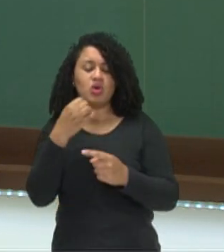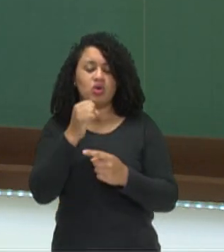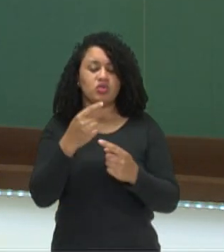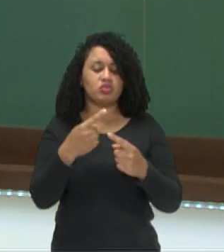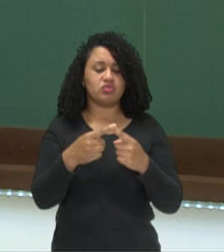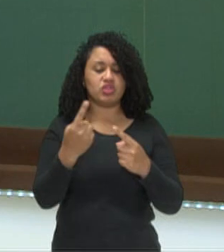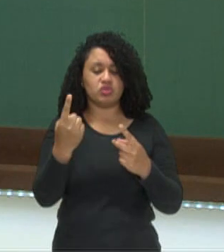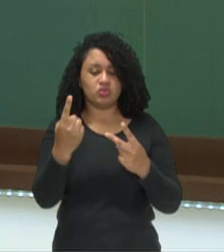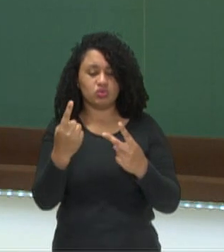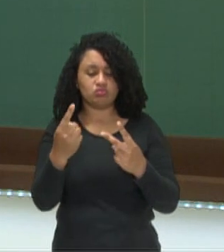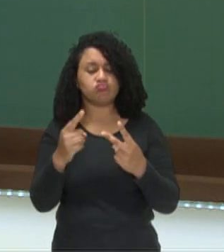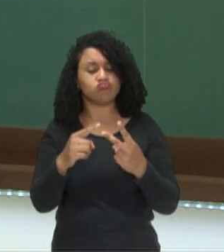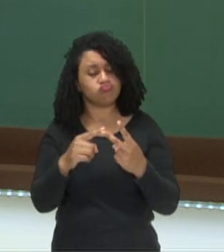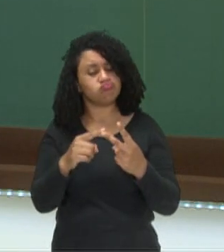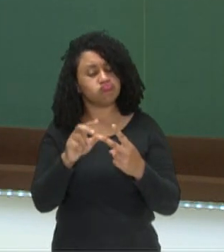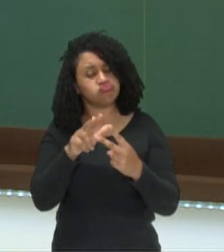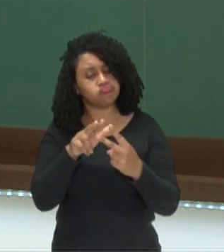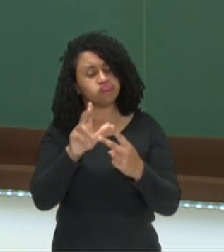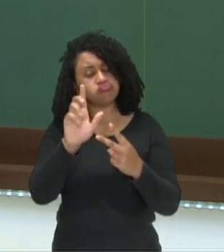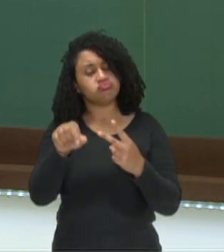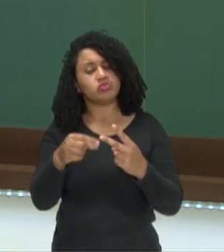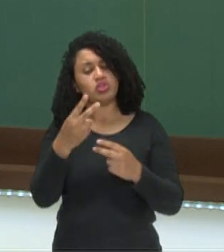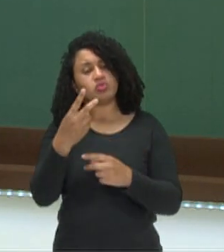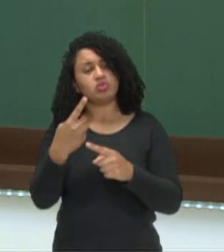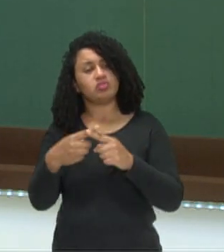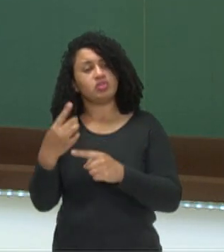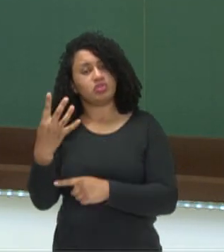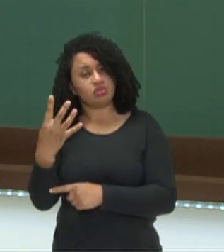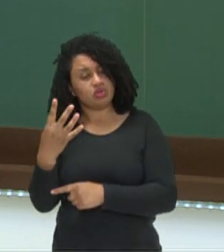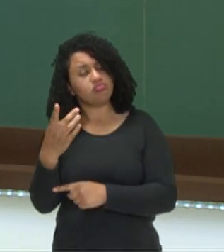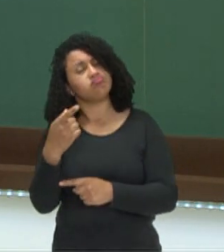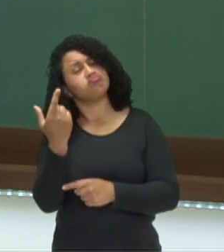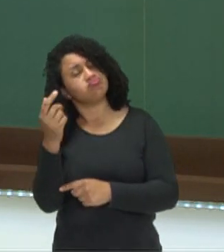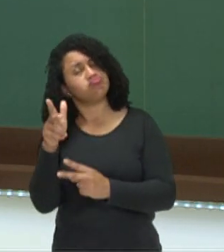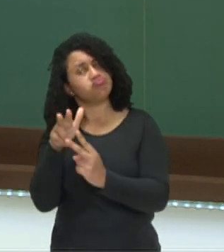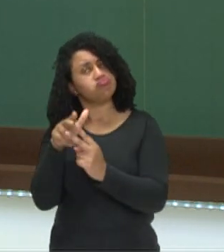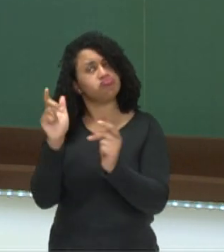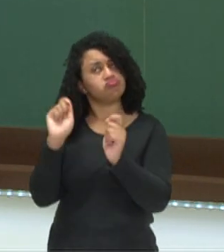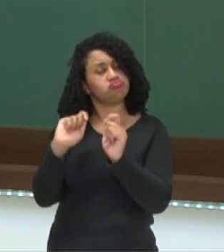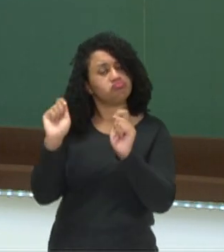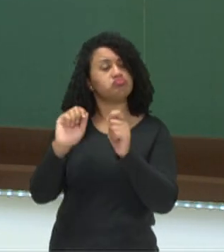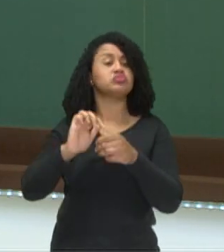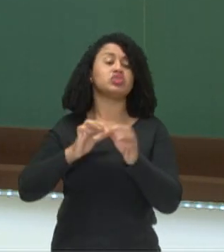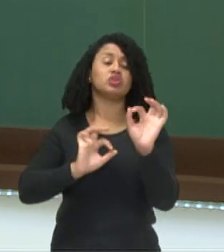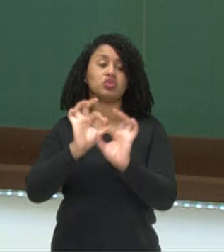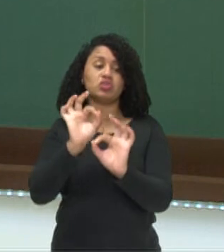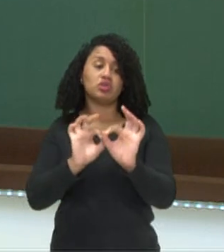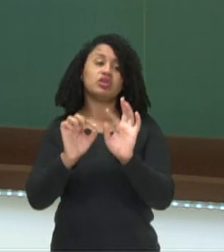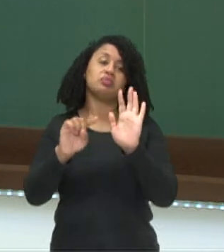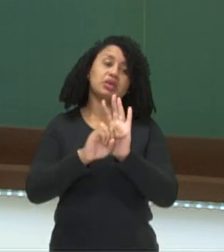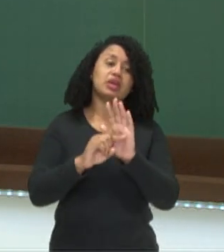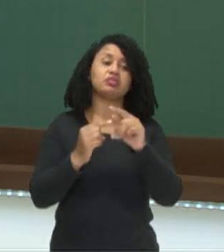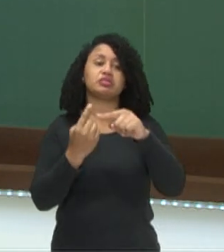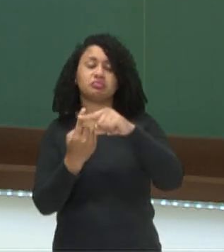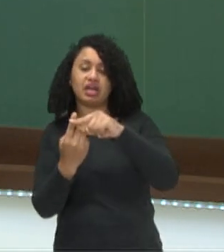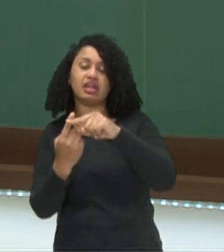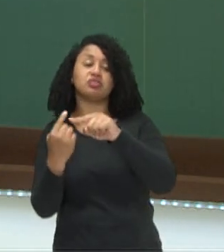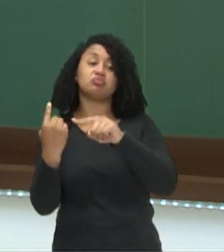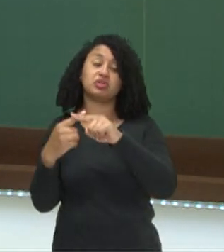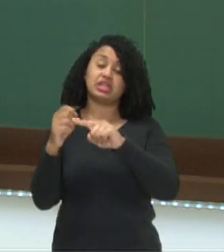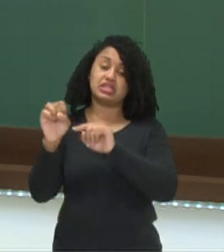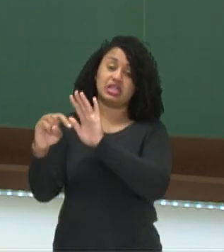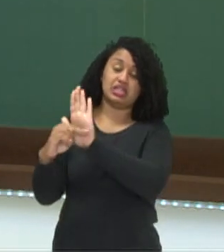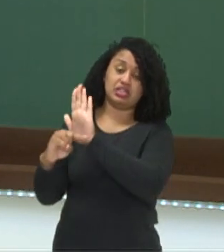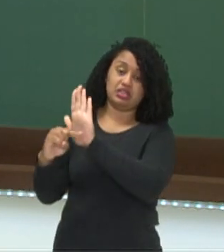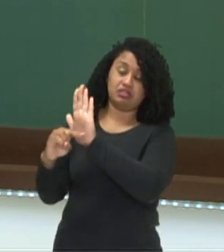1, seria um parzinho. E 2 vezes 4, outro parzinho. Aí eu vou ajeitando o sinal, né? Porque se ele é negativo,